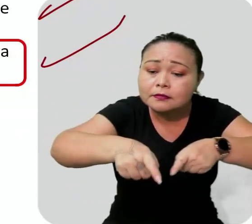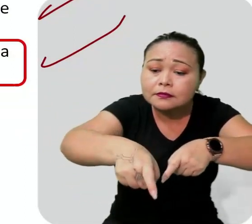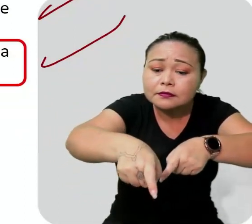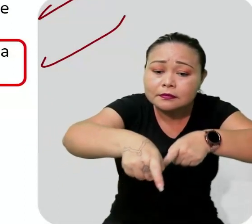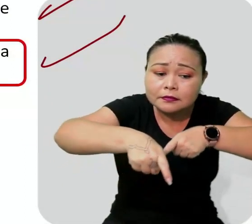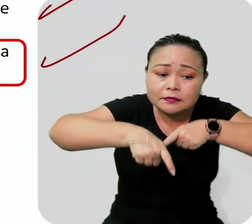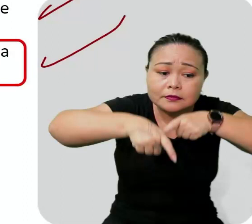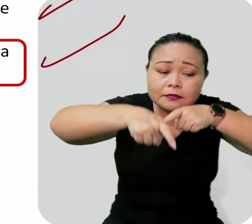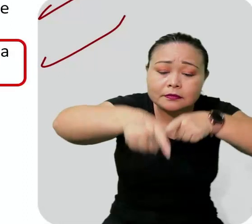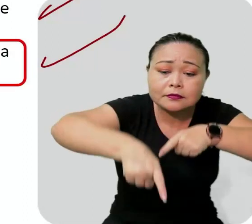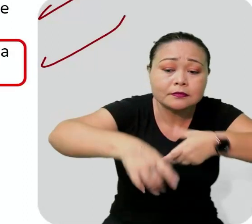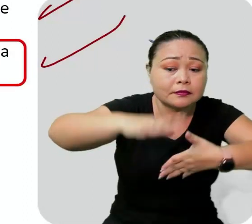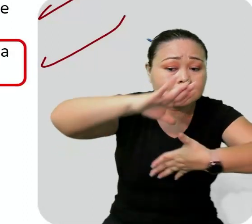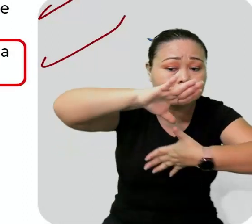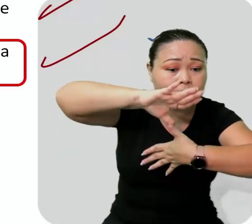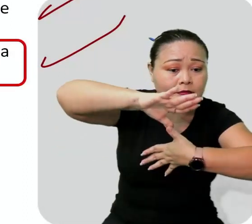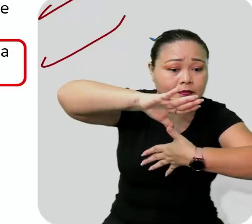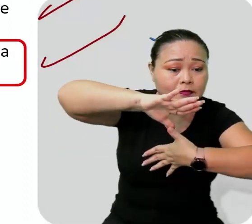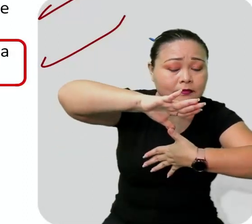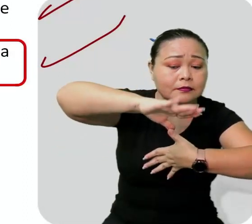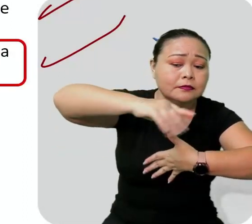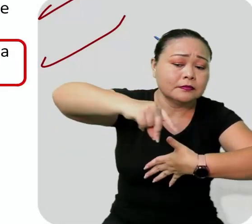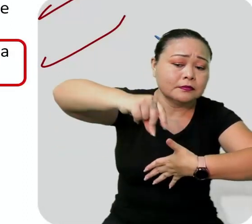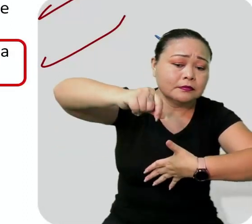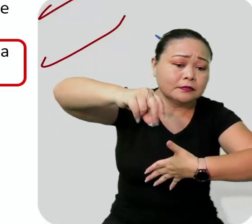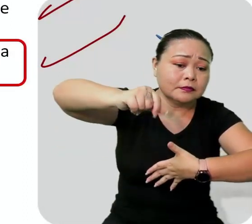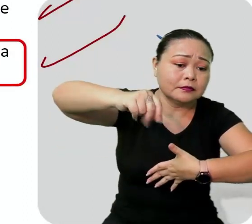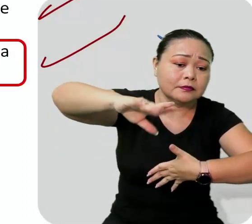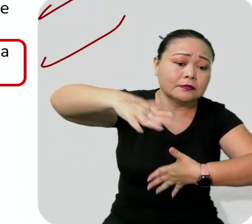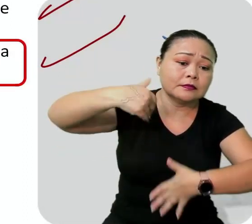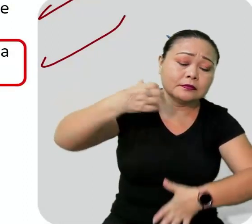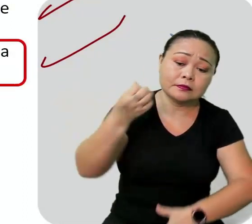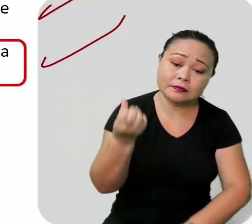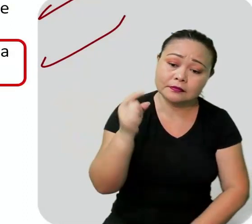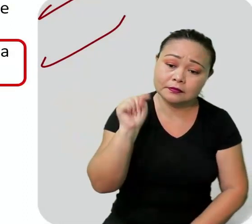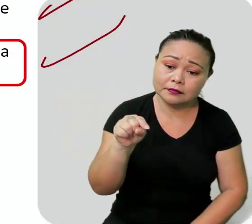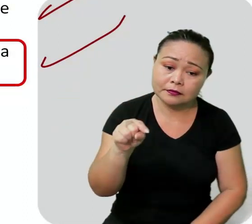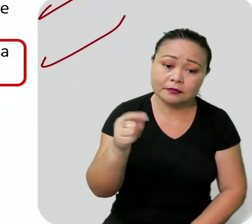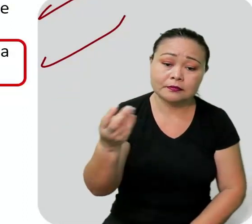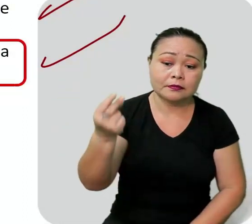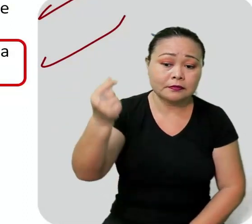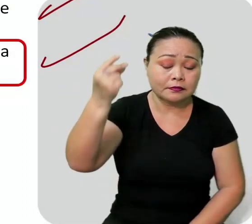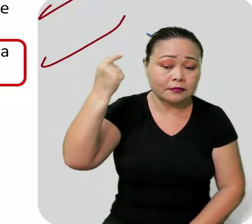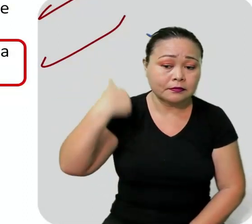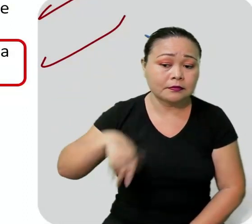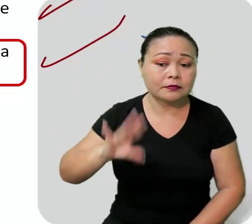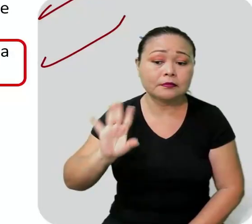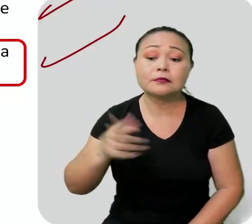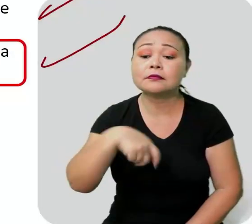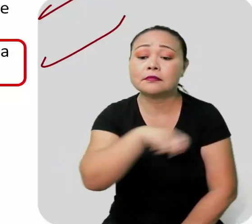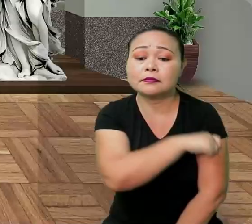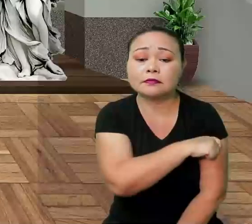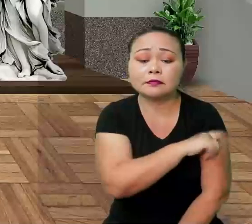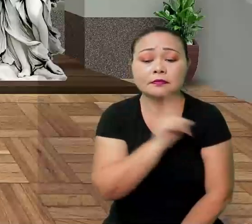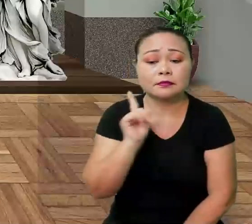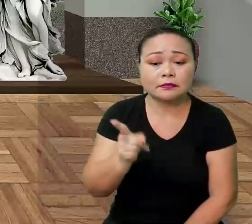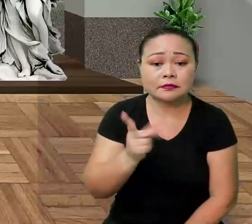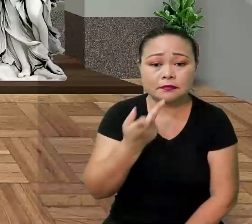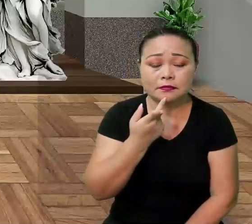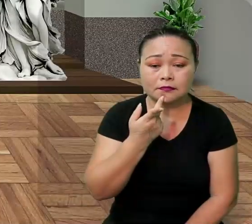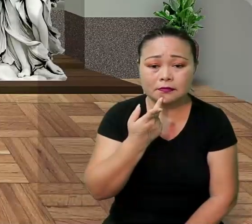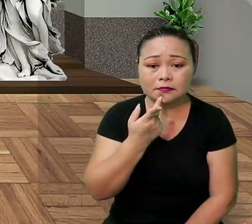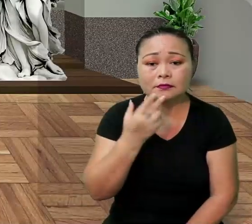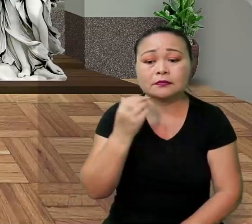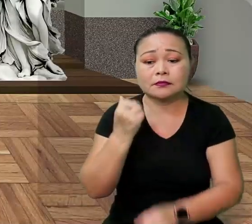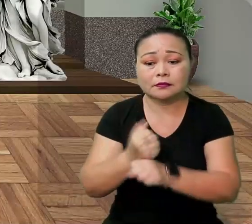desenvolveram a agricultura na América. E estamos falando de 6.000 anos atrás. Aluno, quando se fala